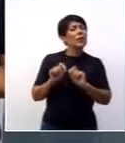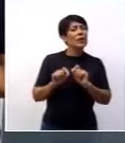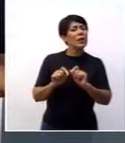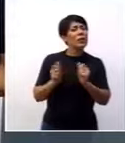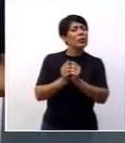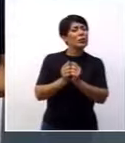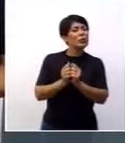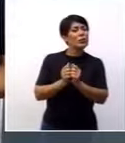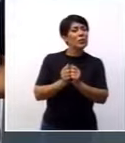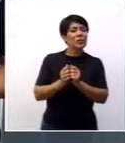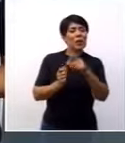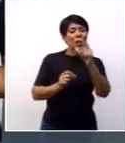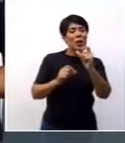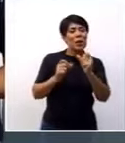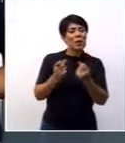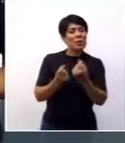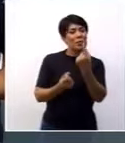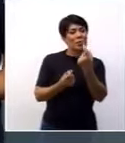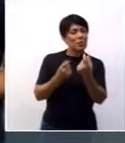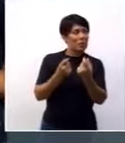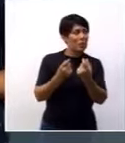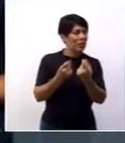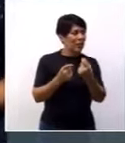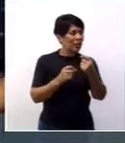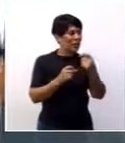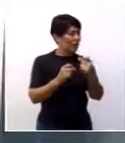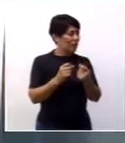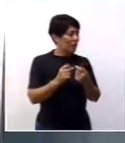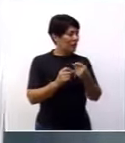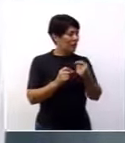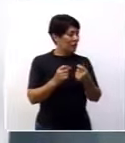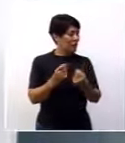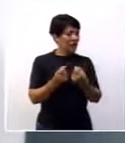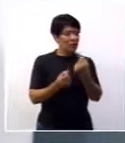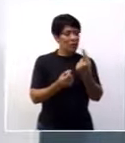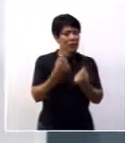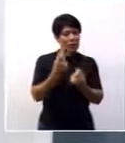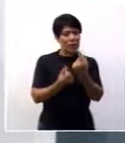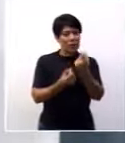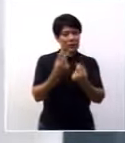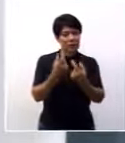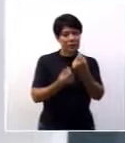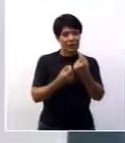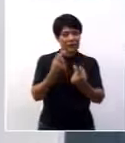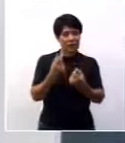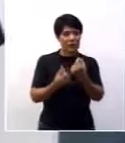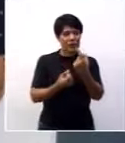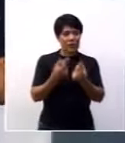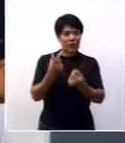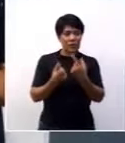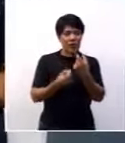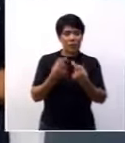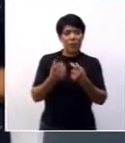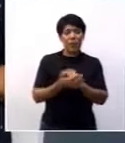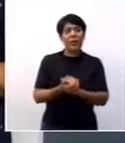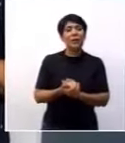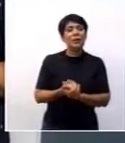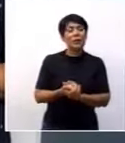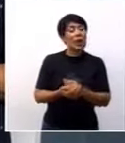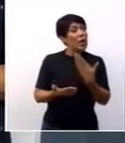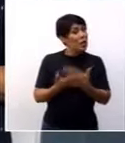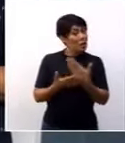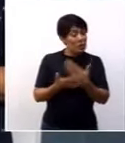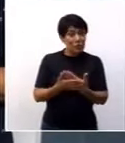uma pipoquinha, tá certo? E, se estamos falando de estudo, né, o estudo também sempre vai bem com